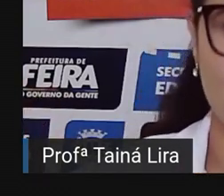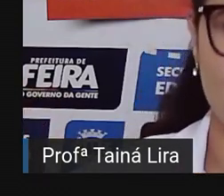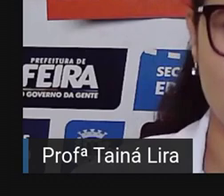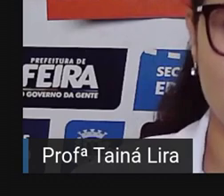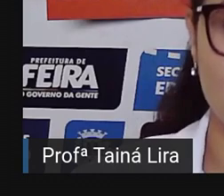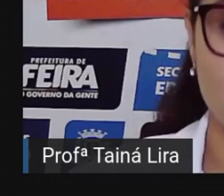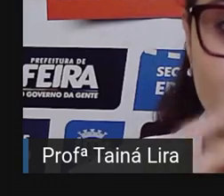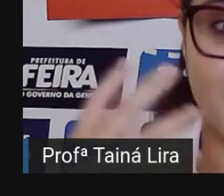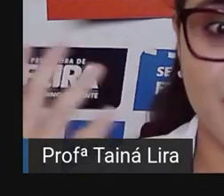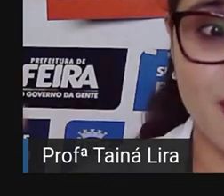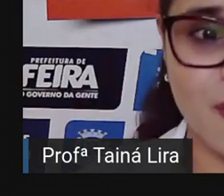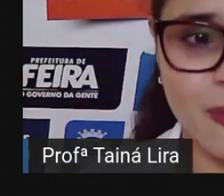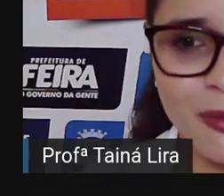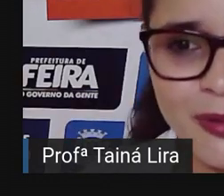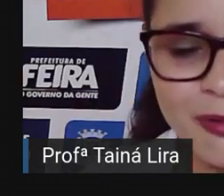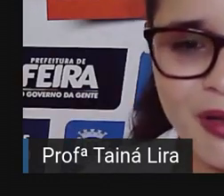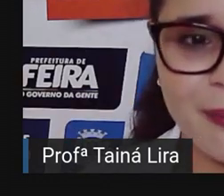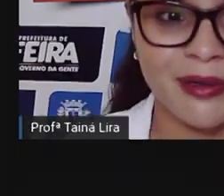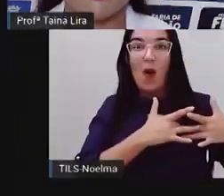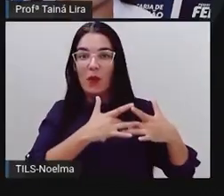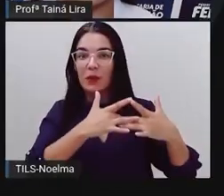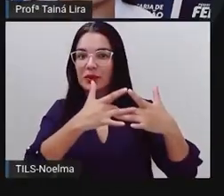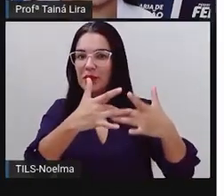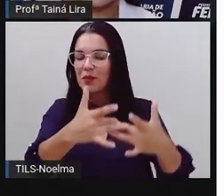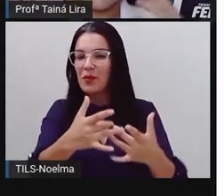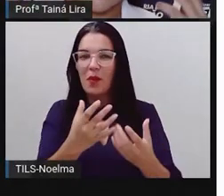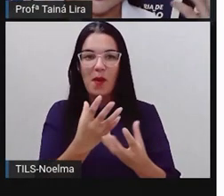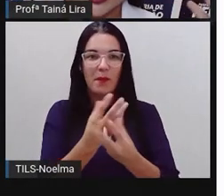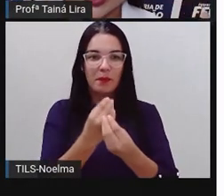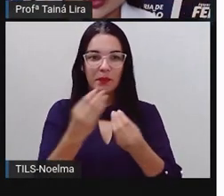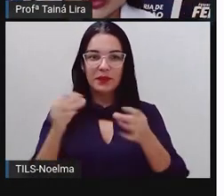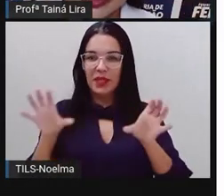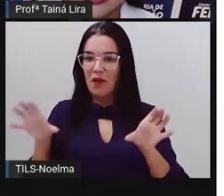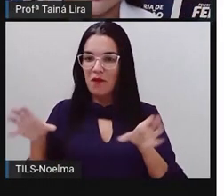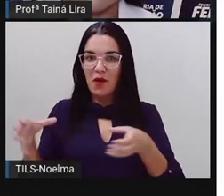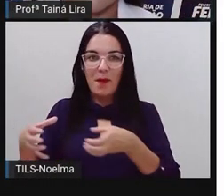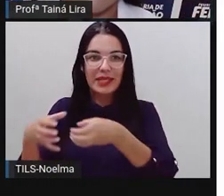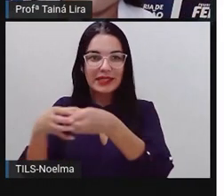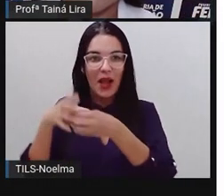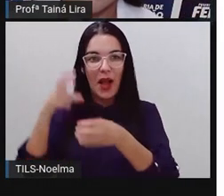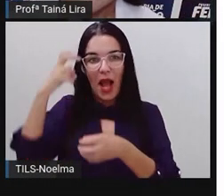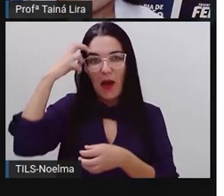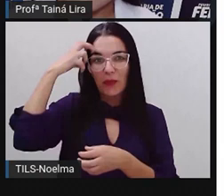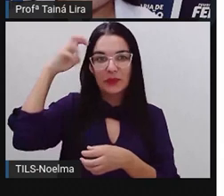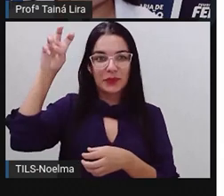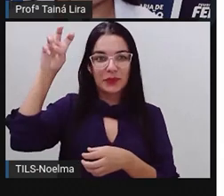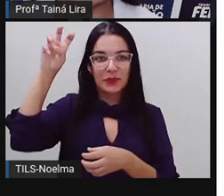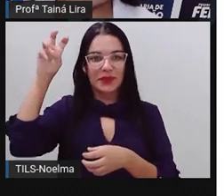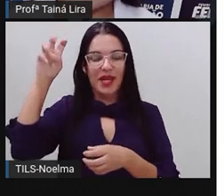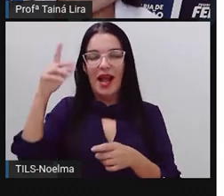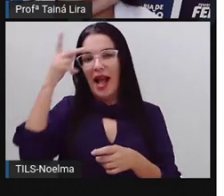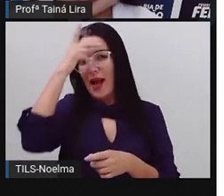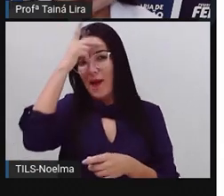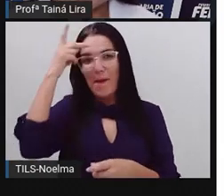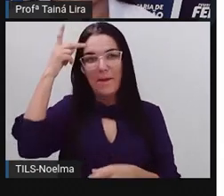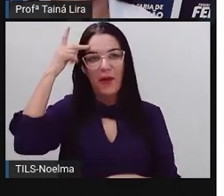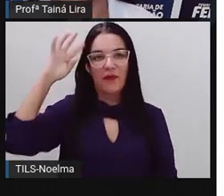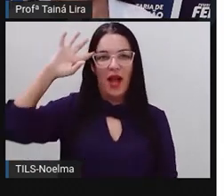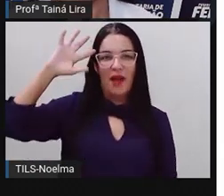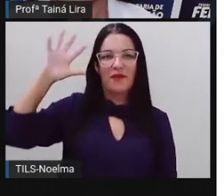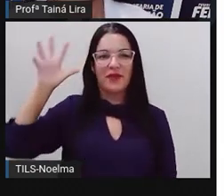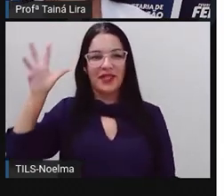esse povo que contribuiu muito aí para a formação da nossa cultura que é o povo africano